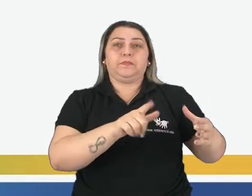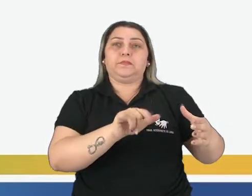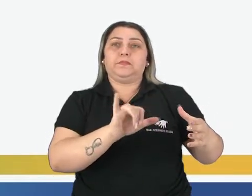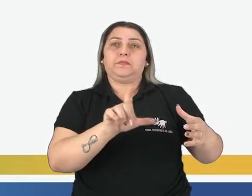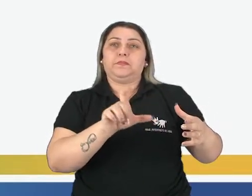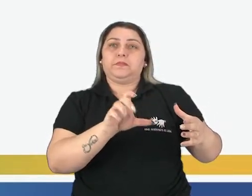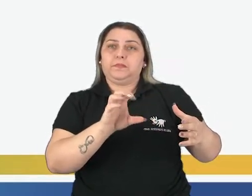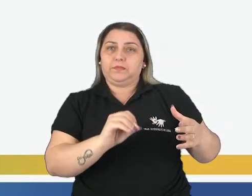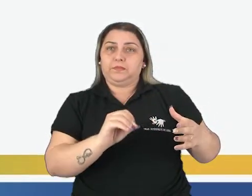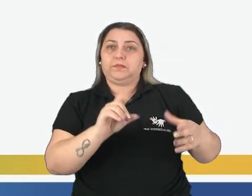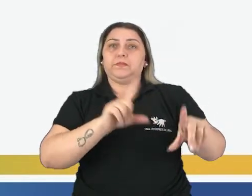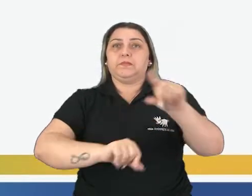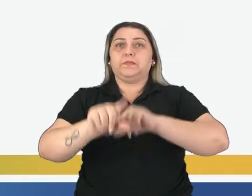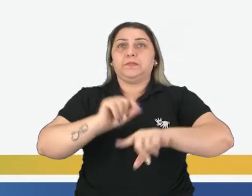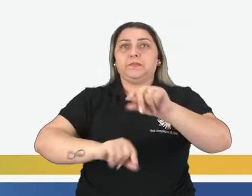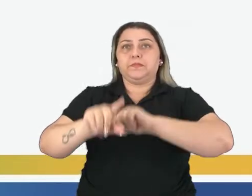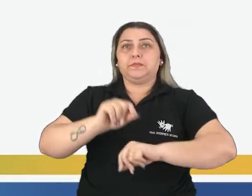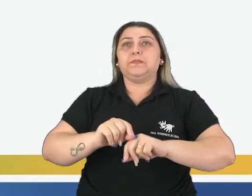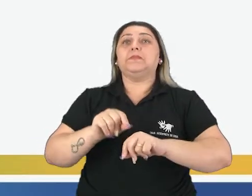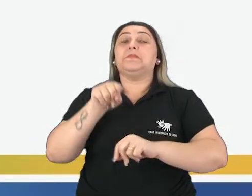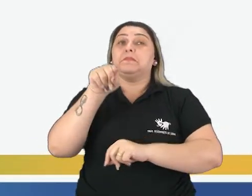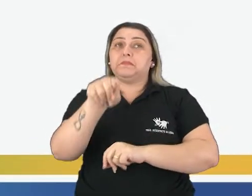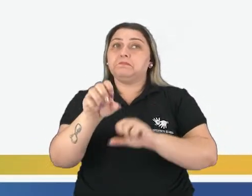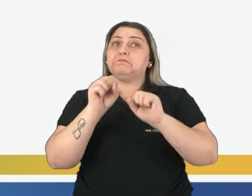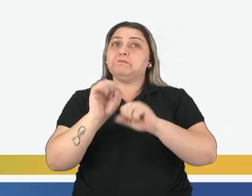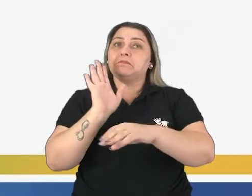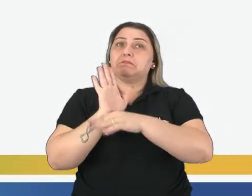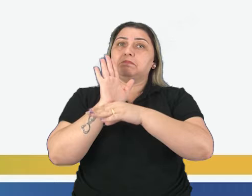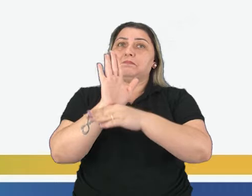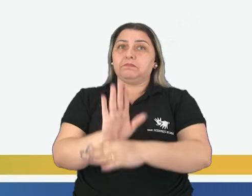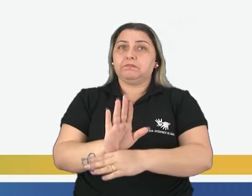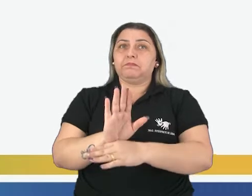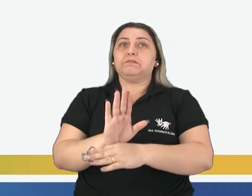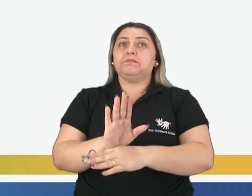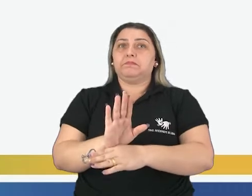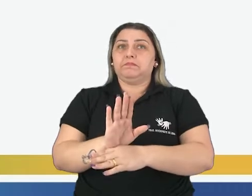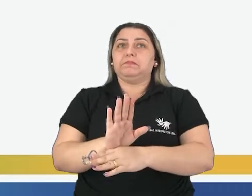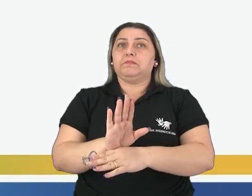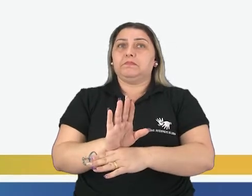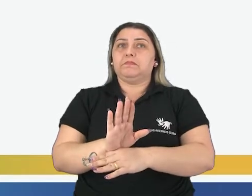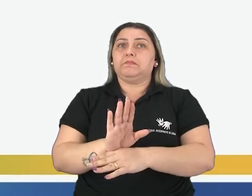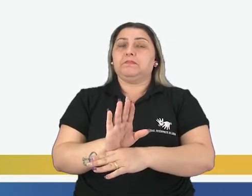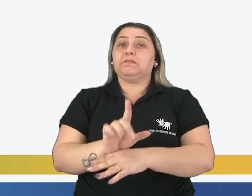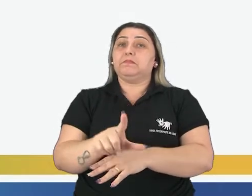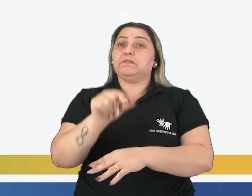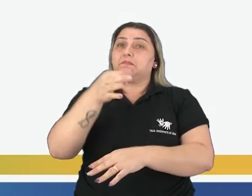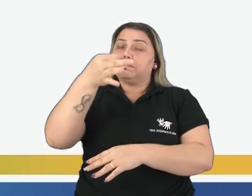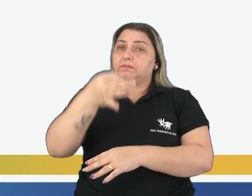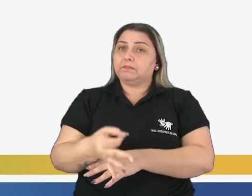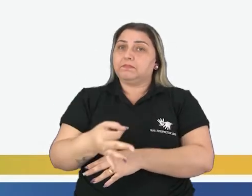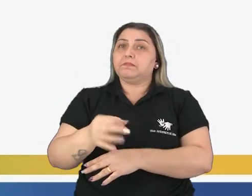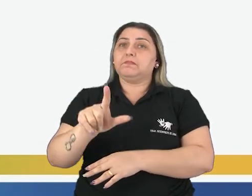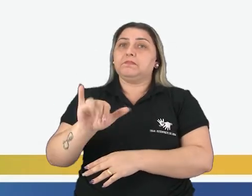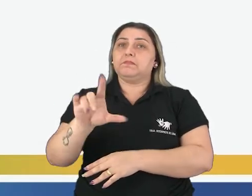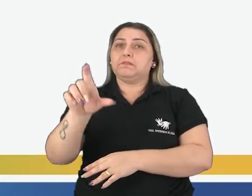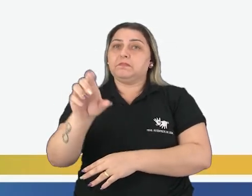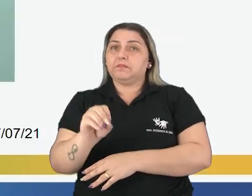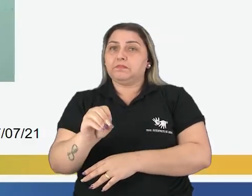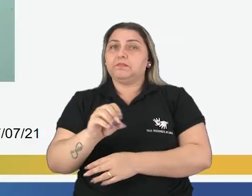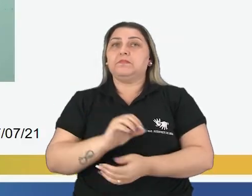lixeiras da coleta seletiva. E você pode ajudar, e como você pode ajudar nas coletas adequadas dos